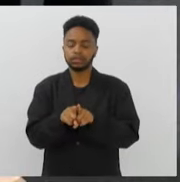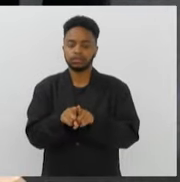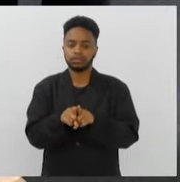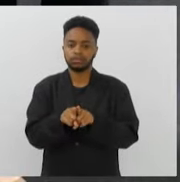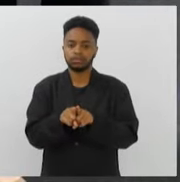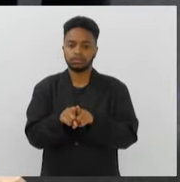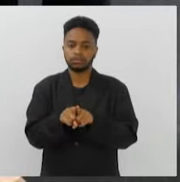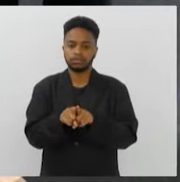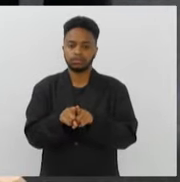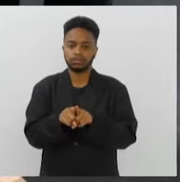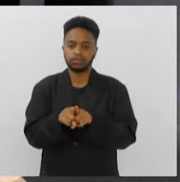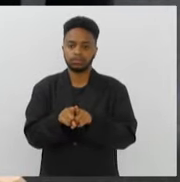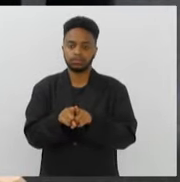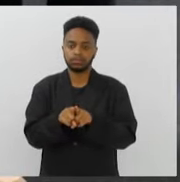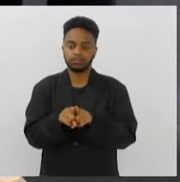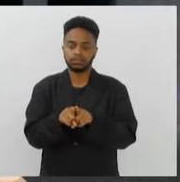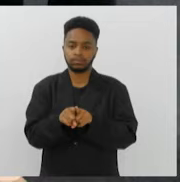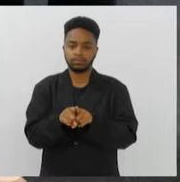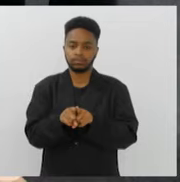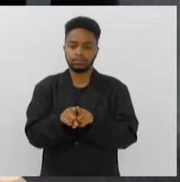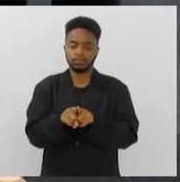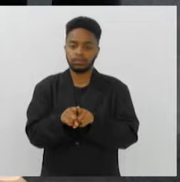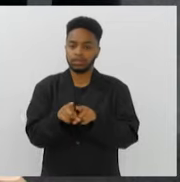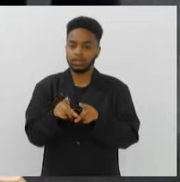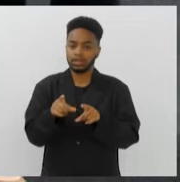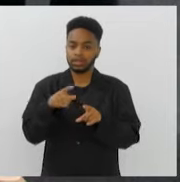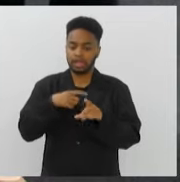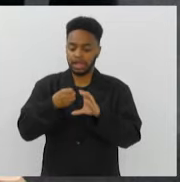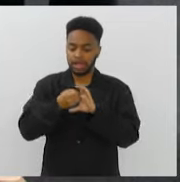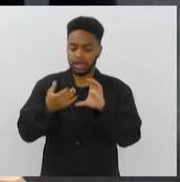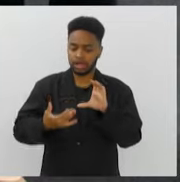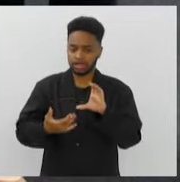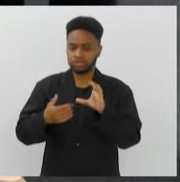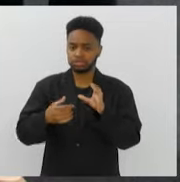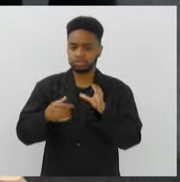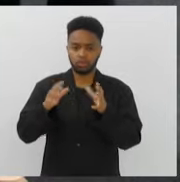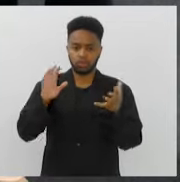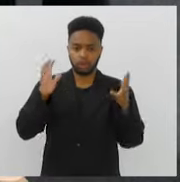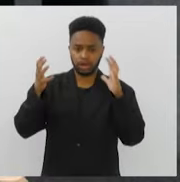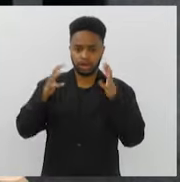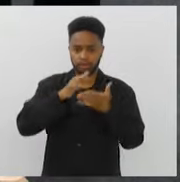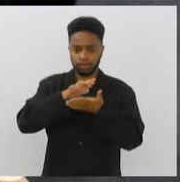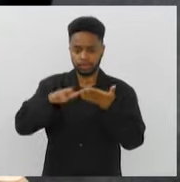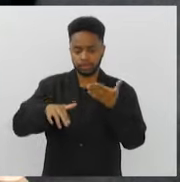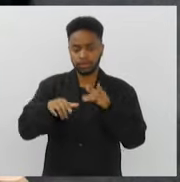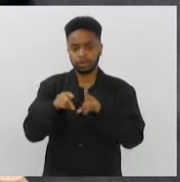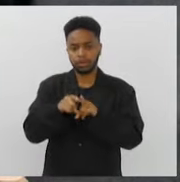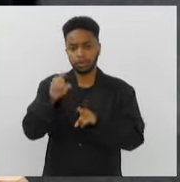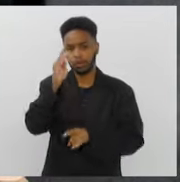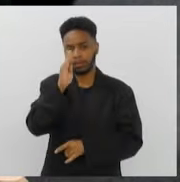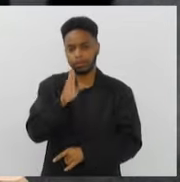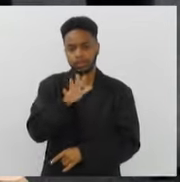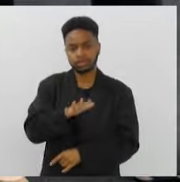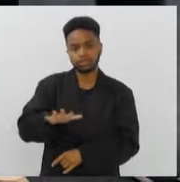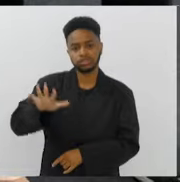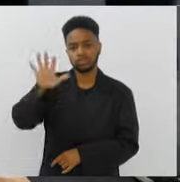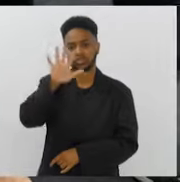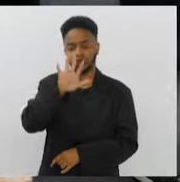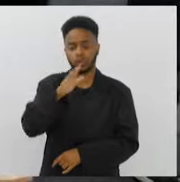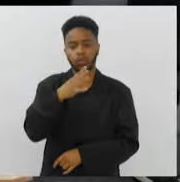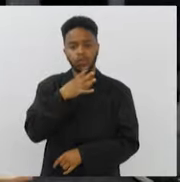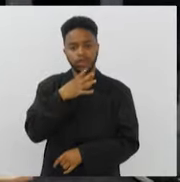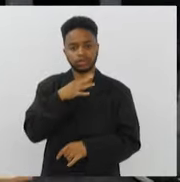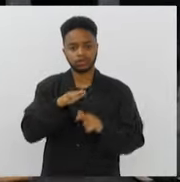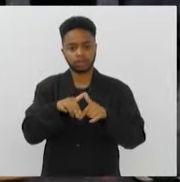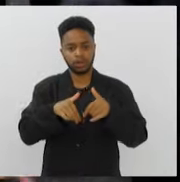ter também, presidente, um estado com todas essas características climáticas, conhecido no Brasil inteiro pelo seu clima de